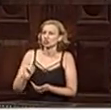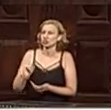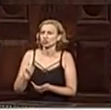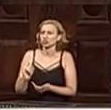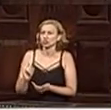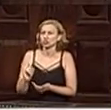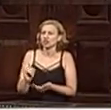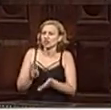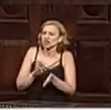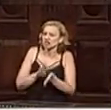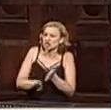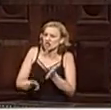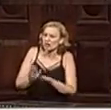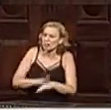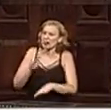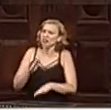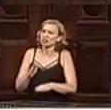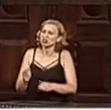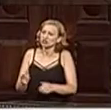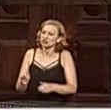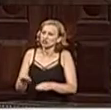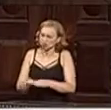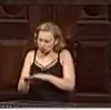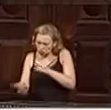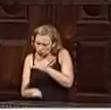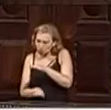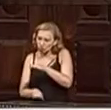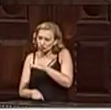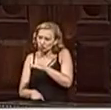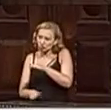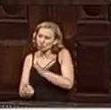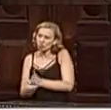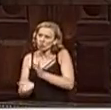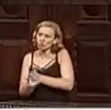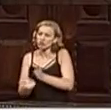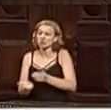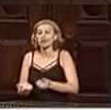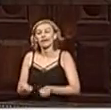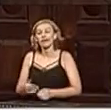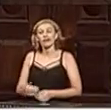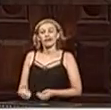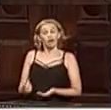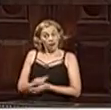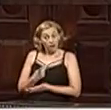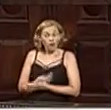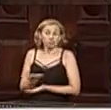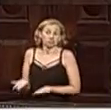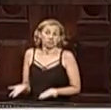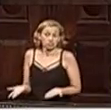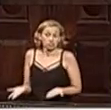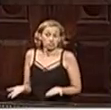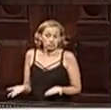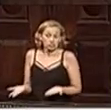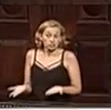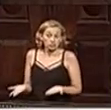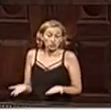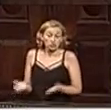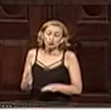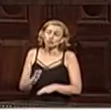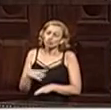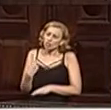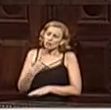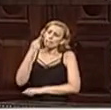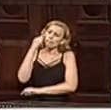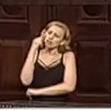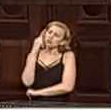tirar ainda mais da classe média e da classe baixa, é um enorme absurdo. E quando nós